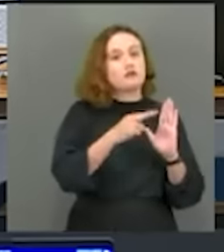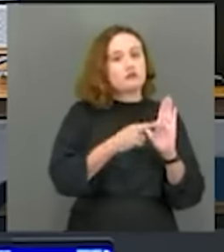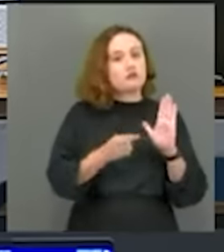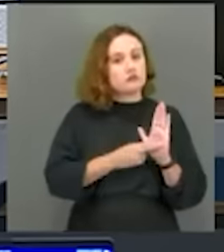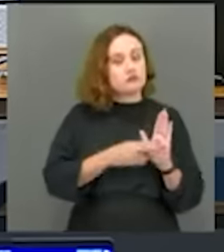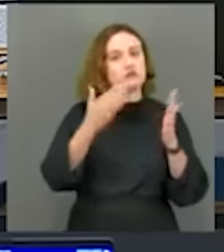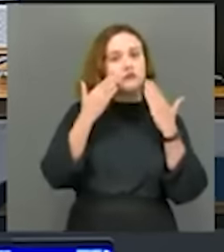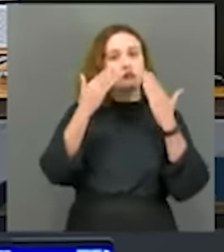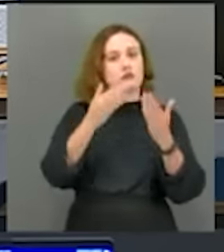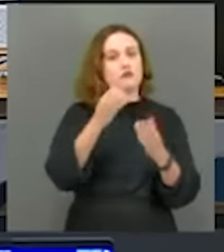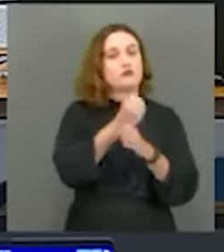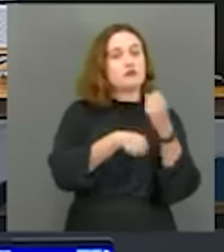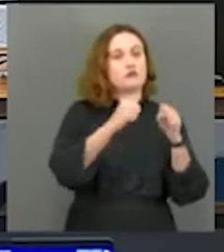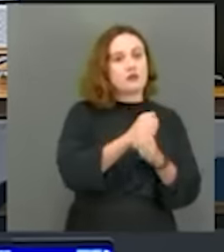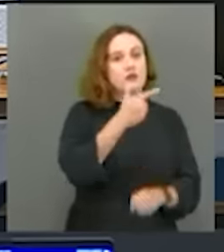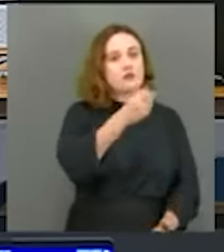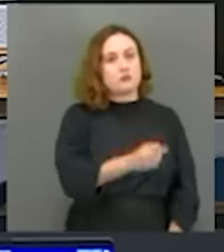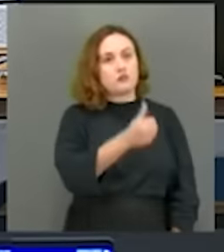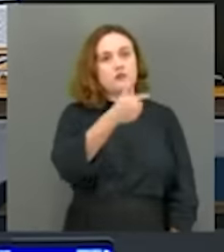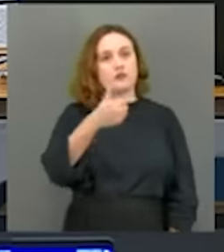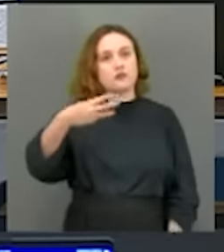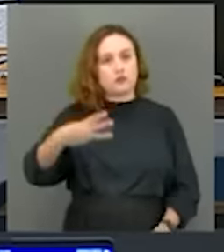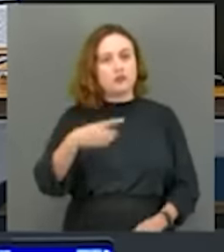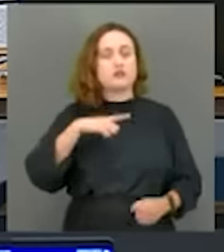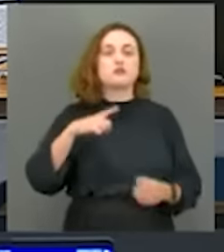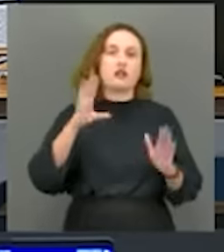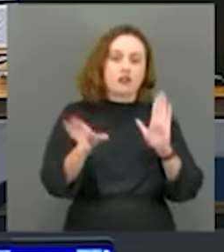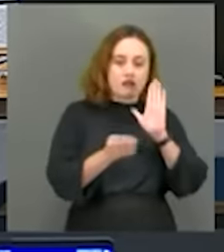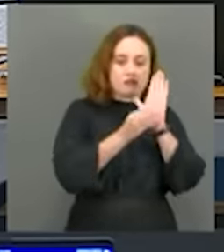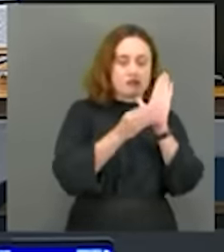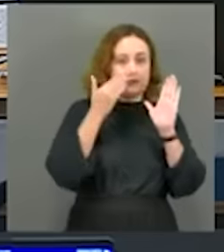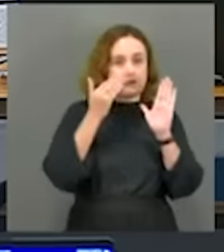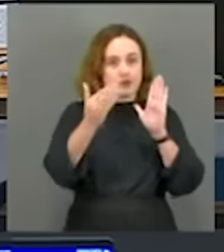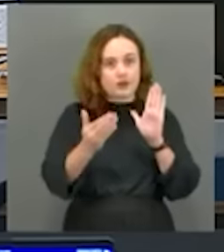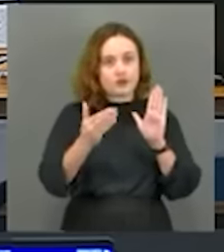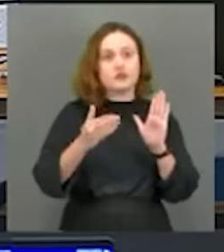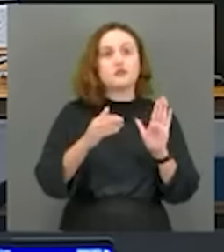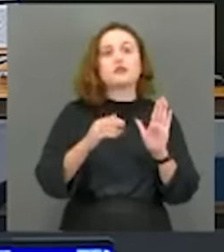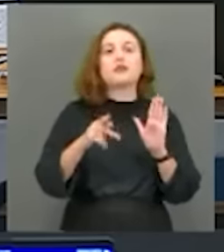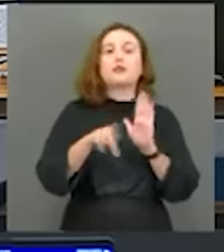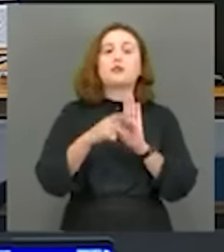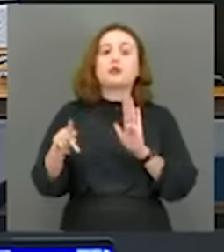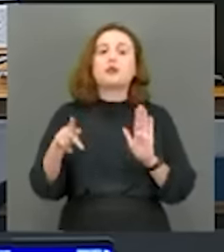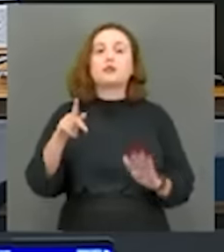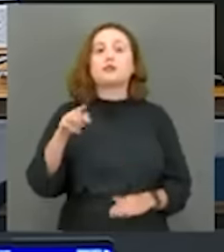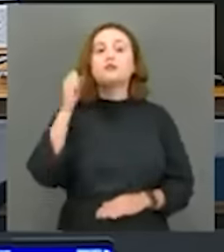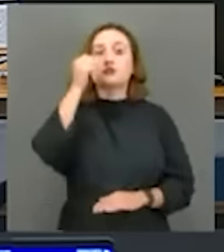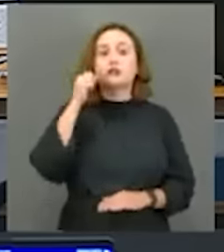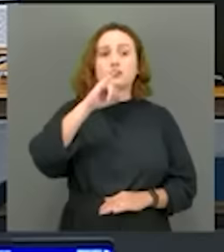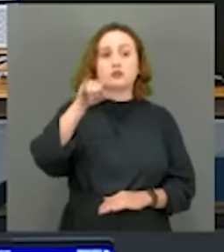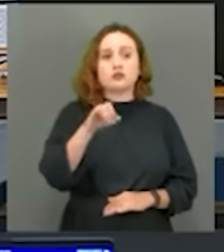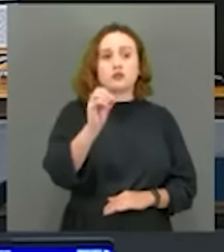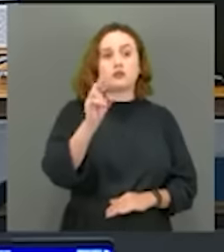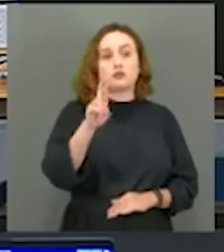21/11 de23 foi apresentada a emenda número 1 de autoria do senador Jorge seif concedo a